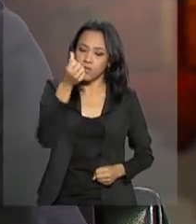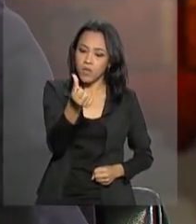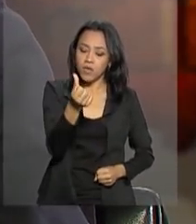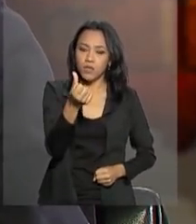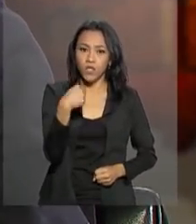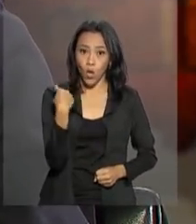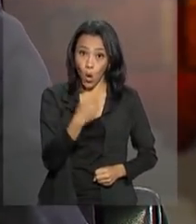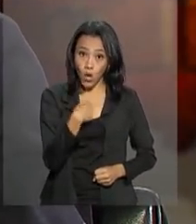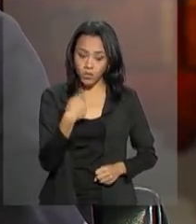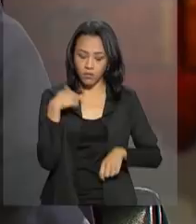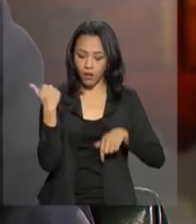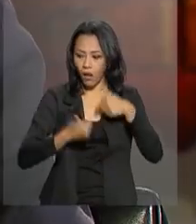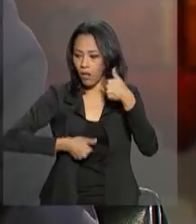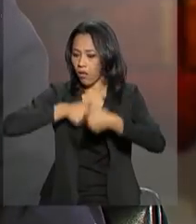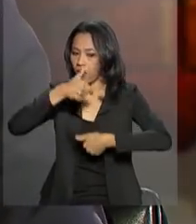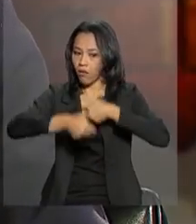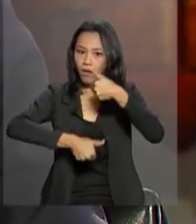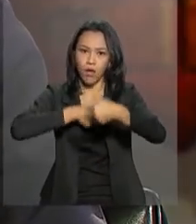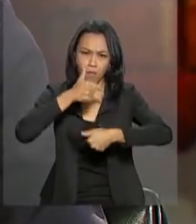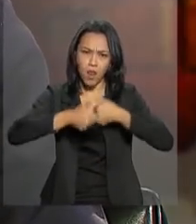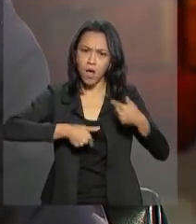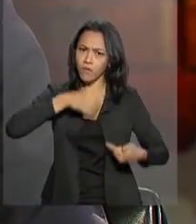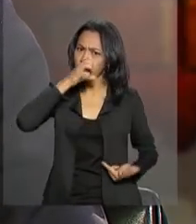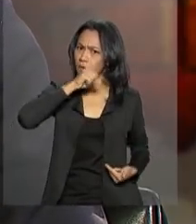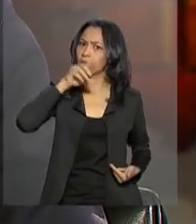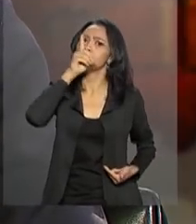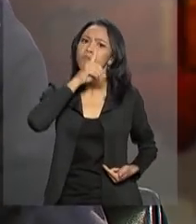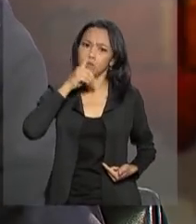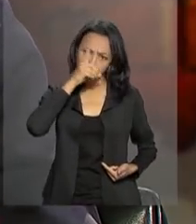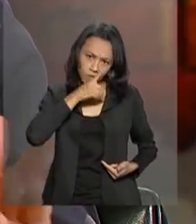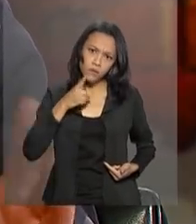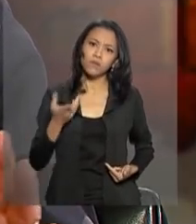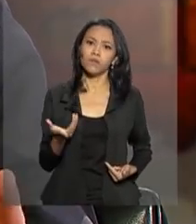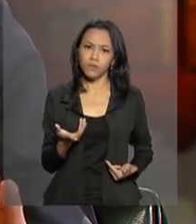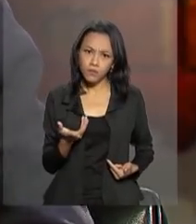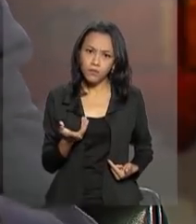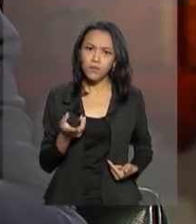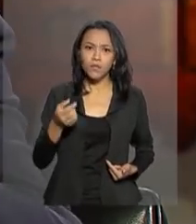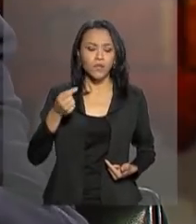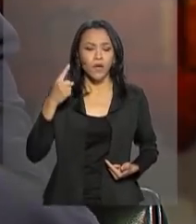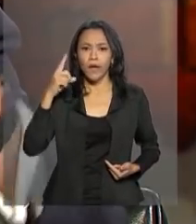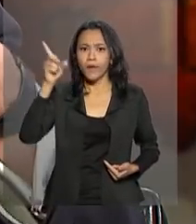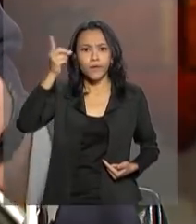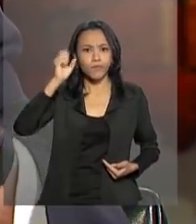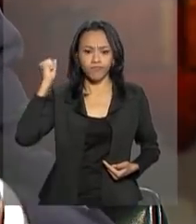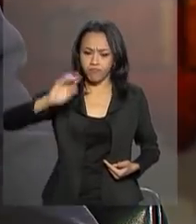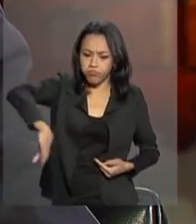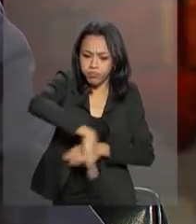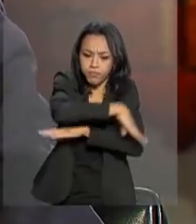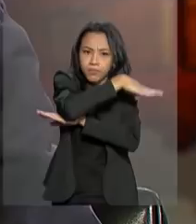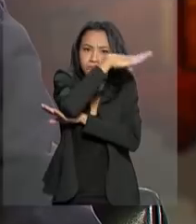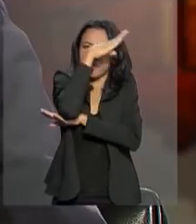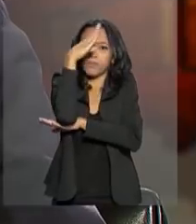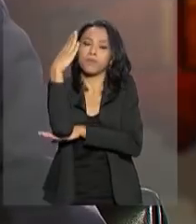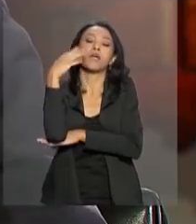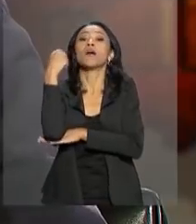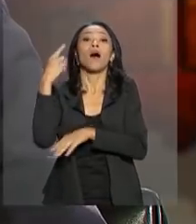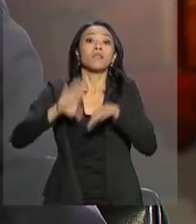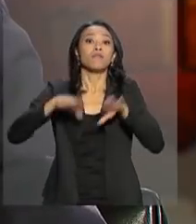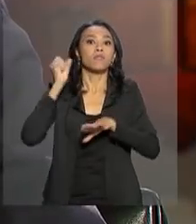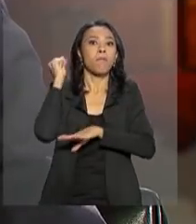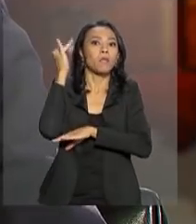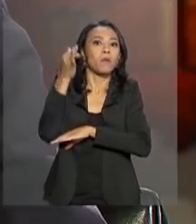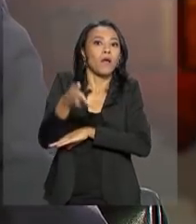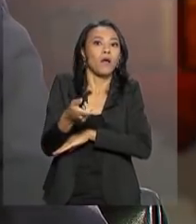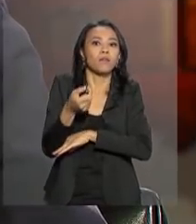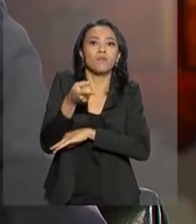trabalhávamos também nos finais de semana. Praticamente dia e noite, aliás, dia e noite mesmo, porque muitas vezes ia até